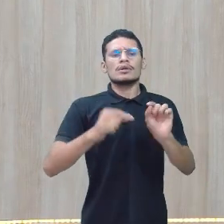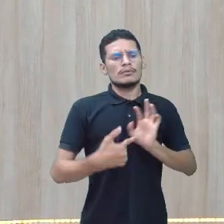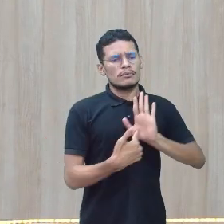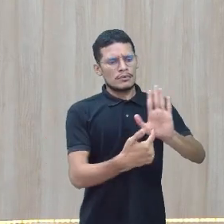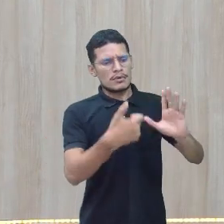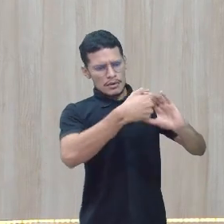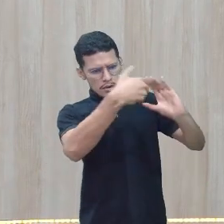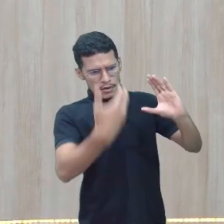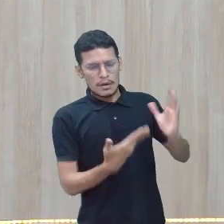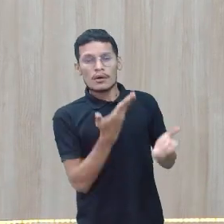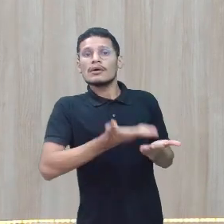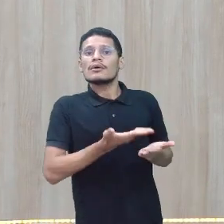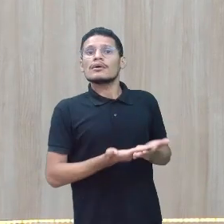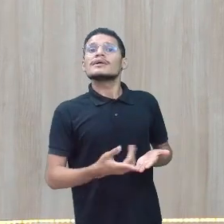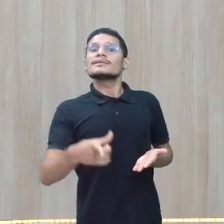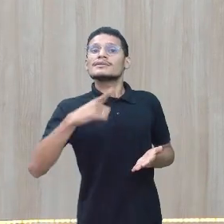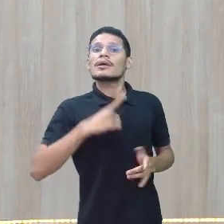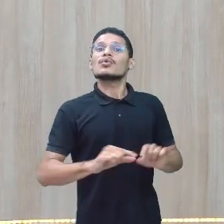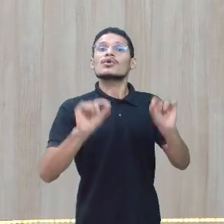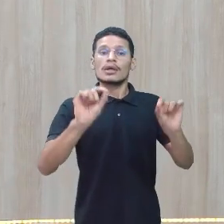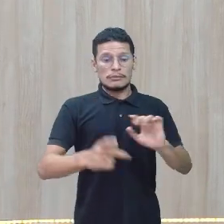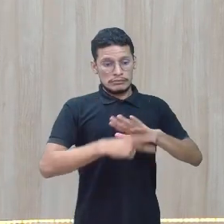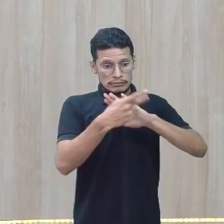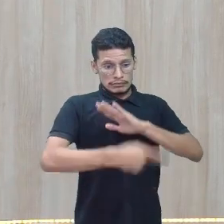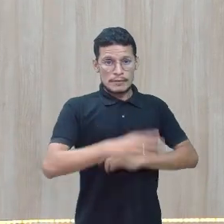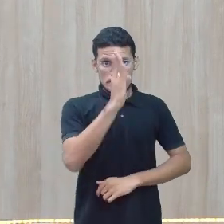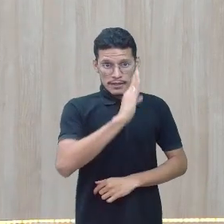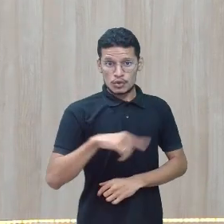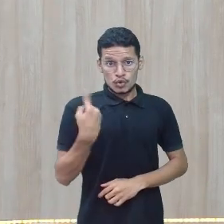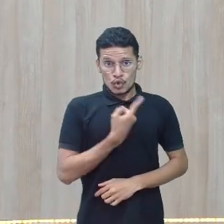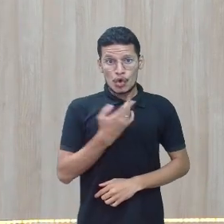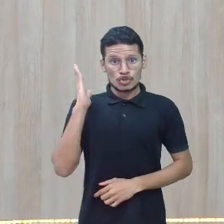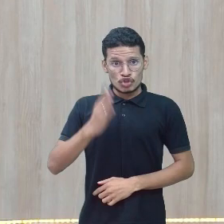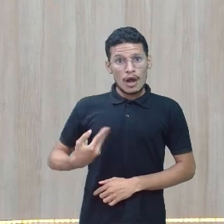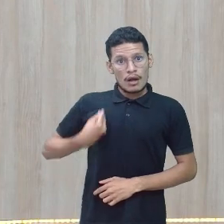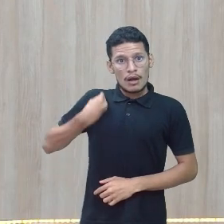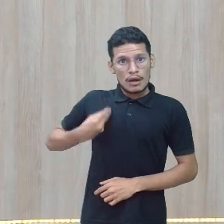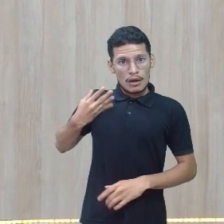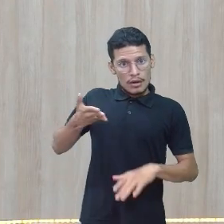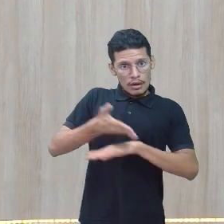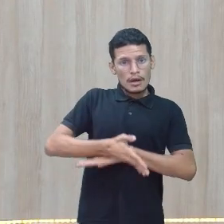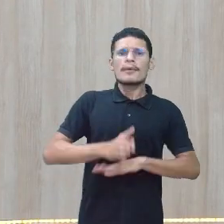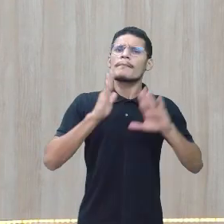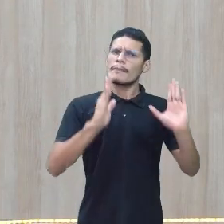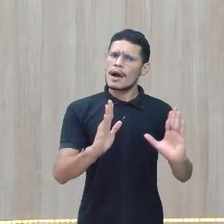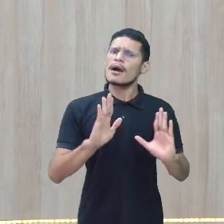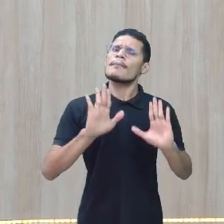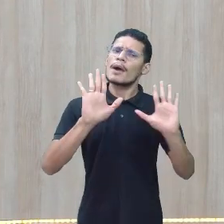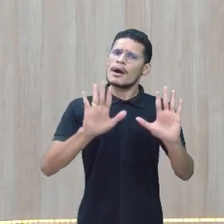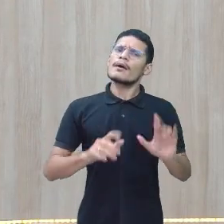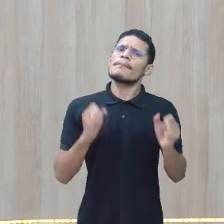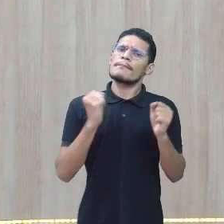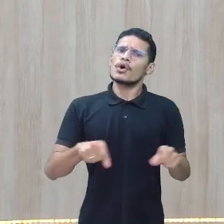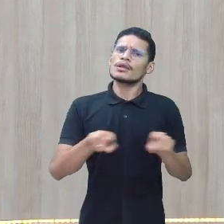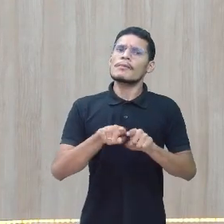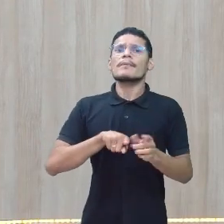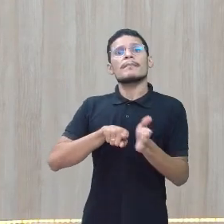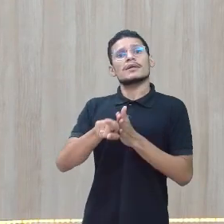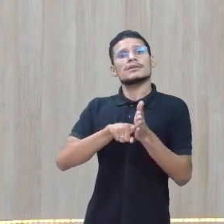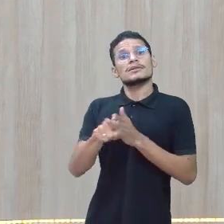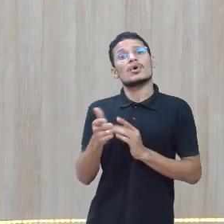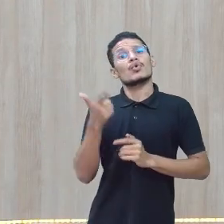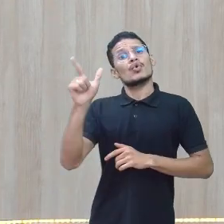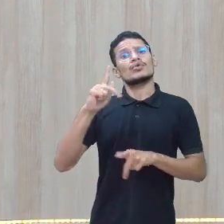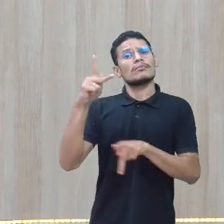estudo. Normalmente eu coloco o exemplo dos brasileiros, que é o grupo que nós estamos inclusos, né? Mas eu posso fazer uma pesquisa voltada para